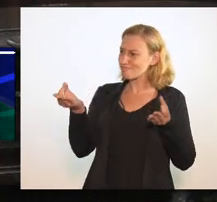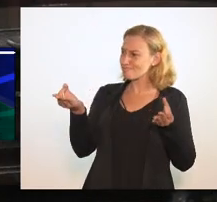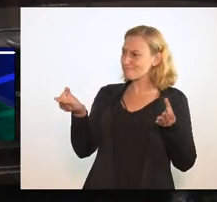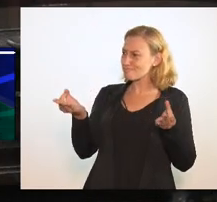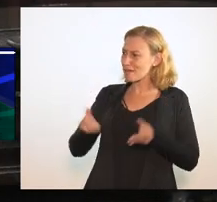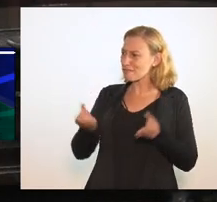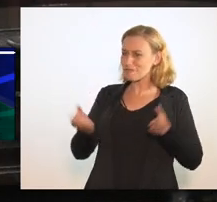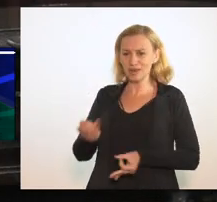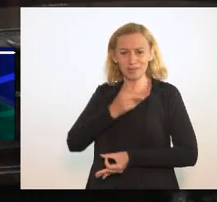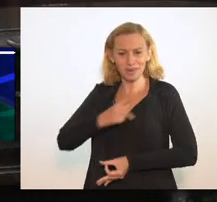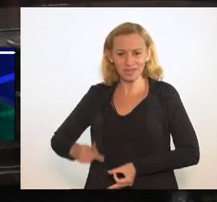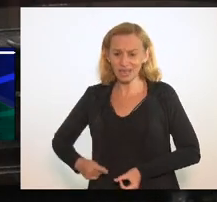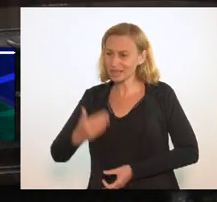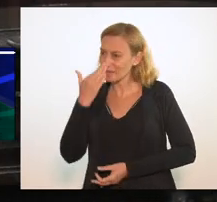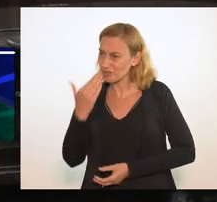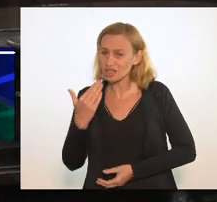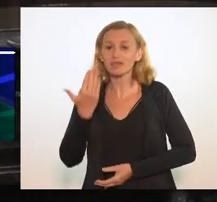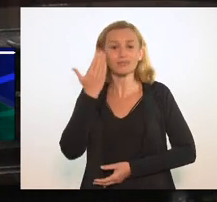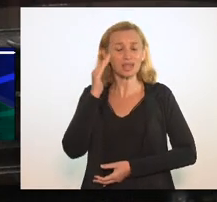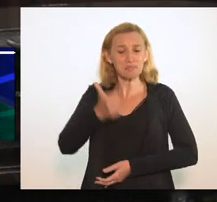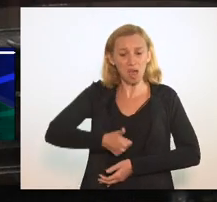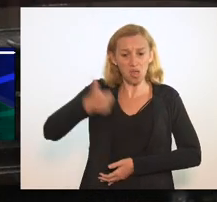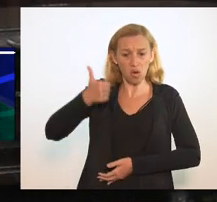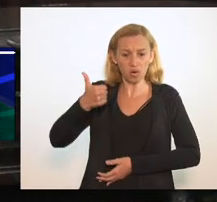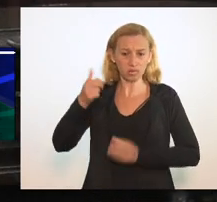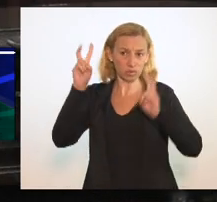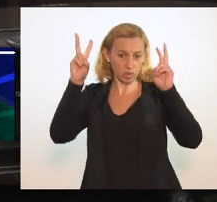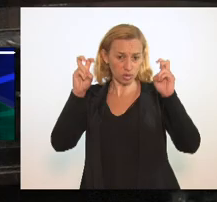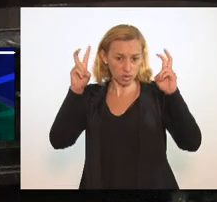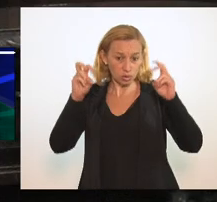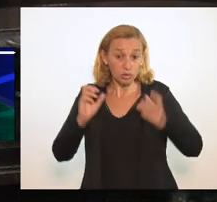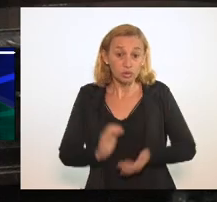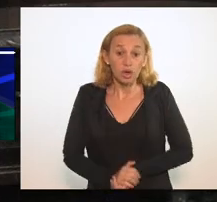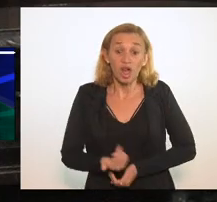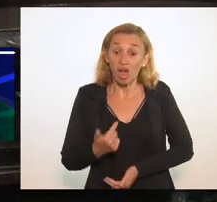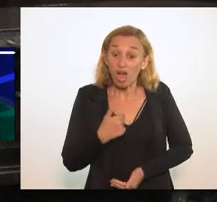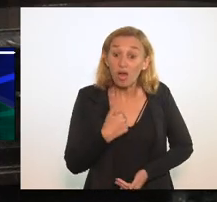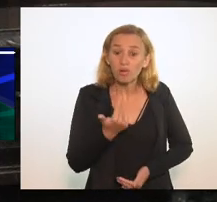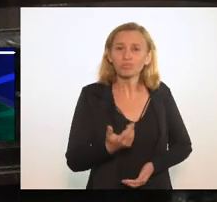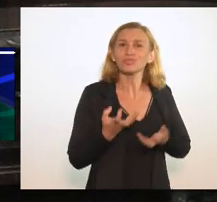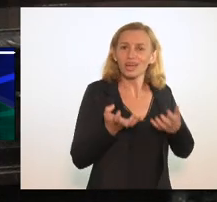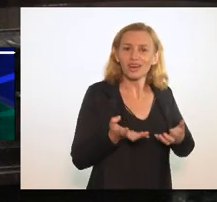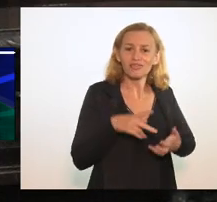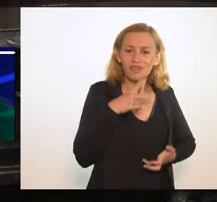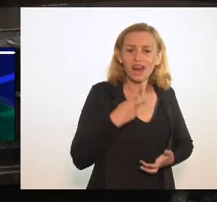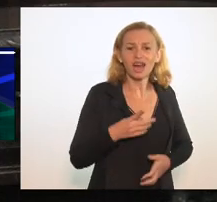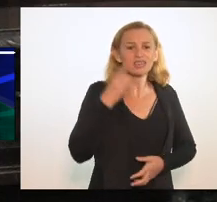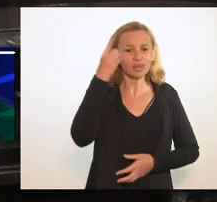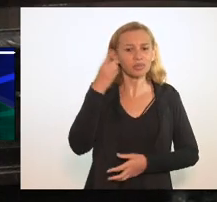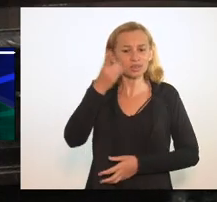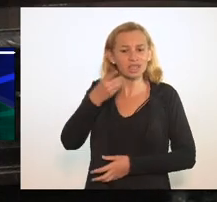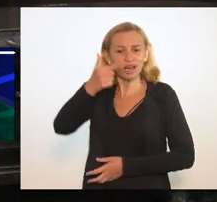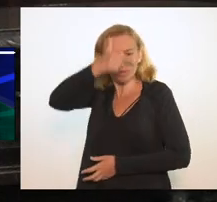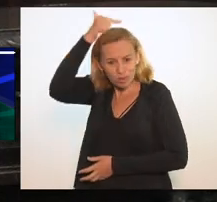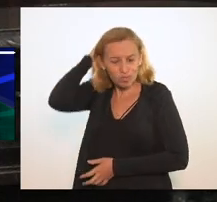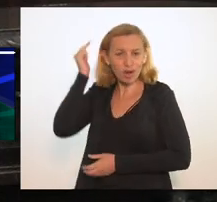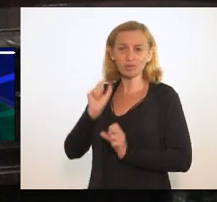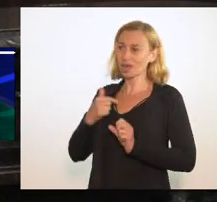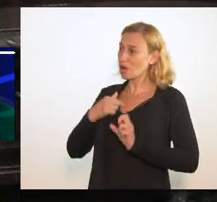à frente, porque entende da matéria. Então, eu quero dizer, deputado Luiz Paulo, se assim